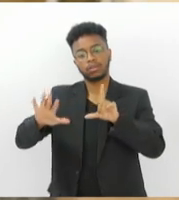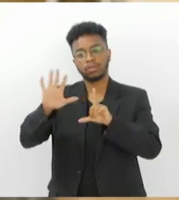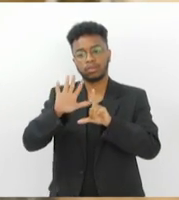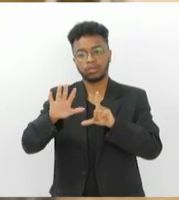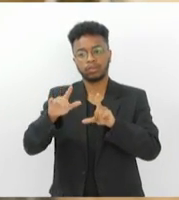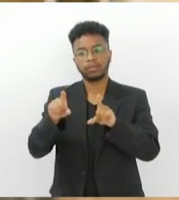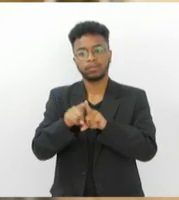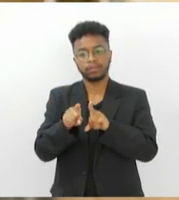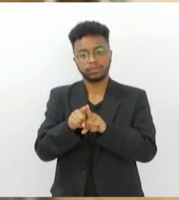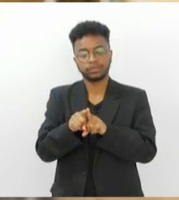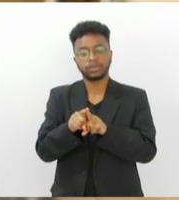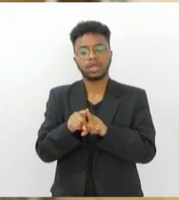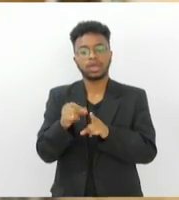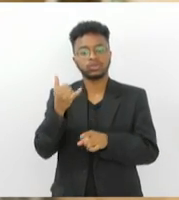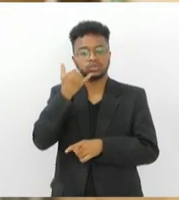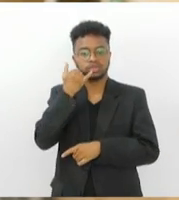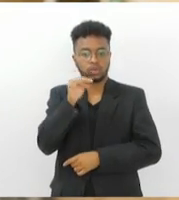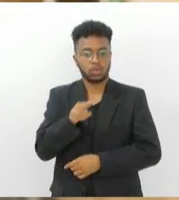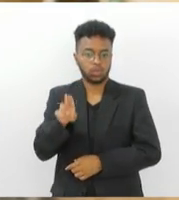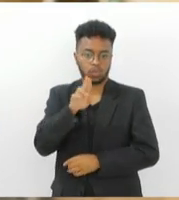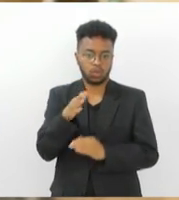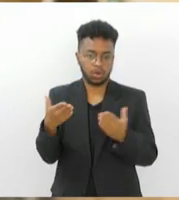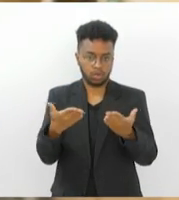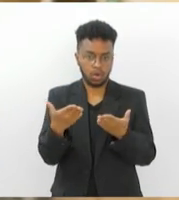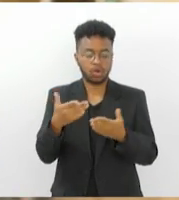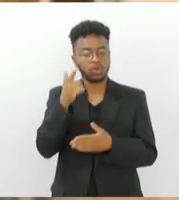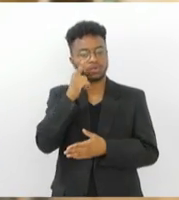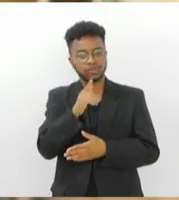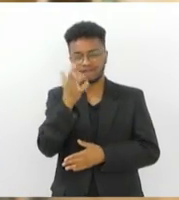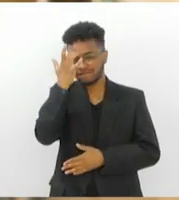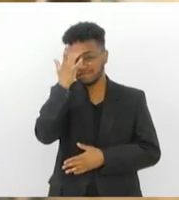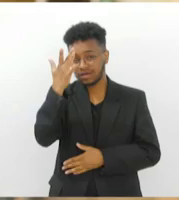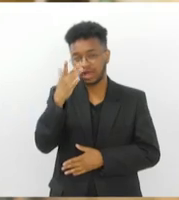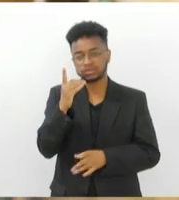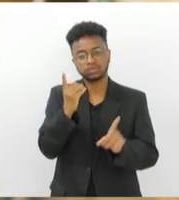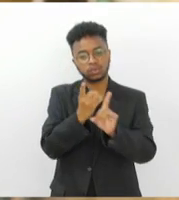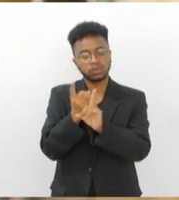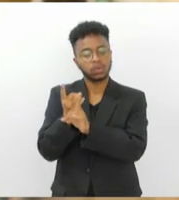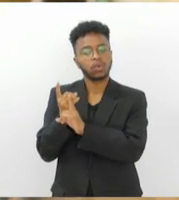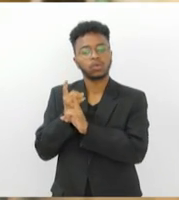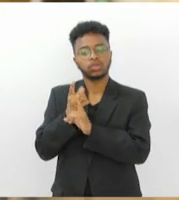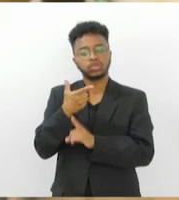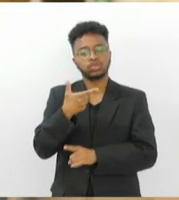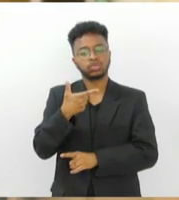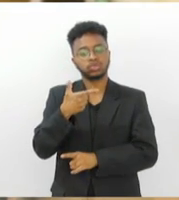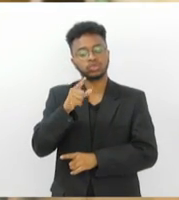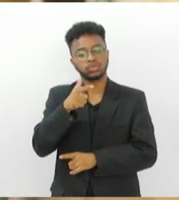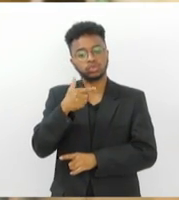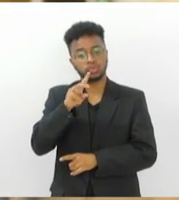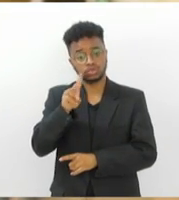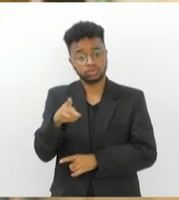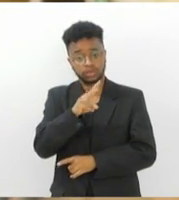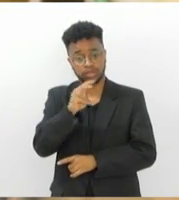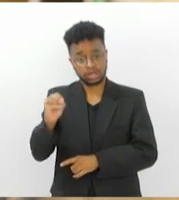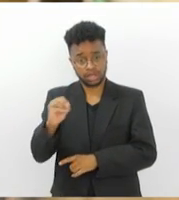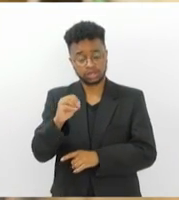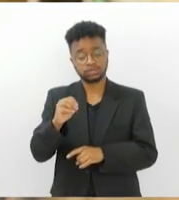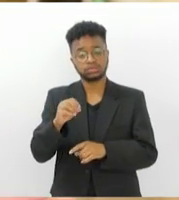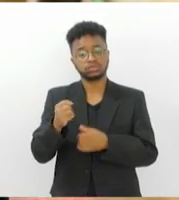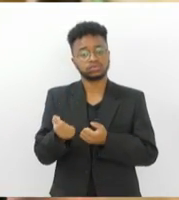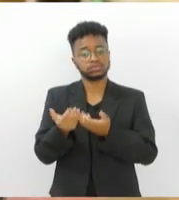device mobile a gente agora na palma da mão vai poder acessar mais de 2500 serviços que já eram disponibilizados no no nosso portal de